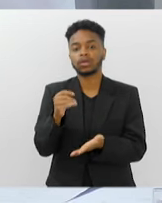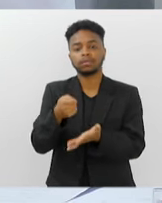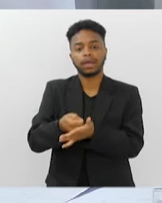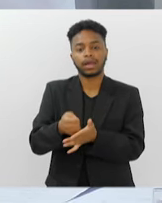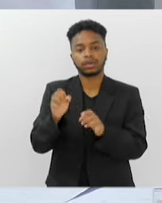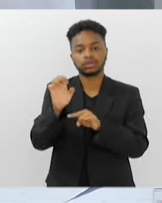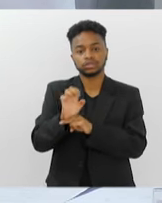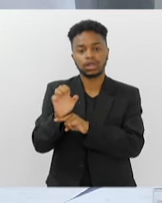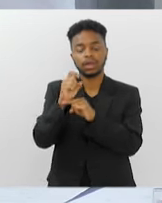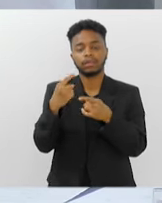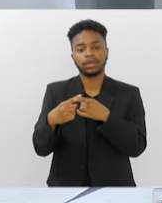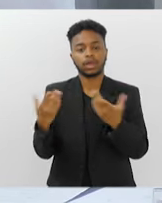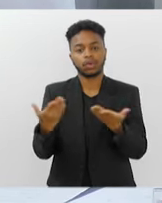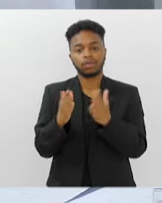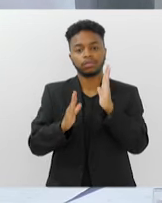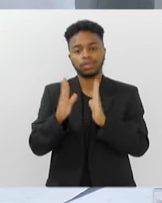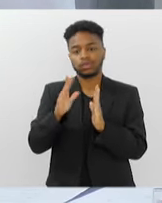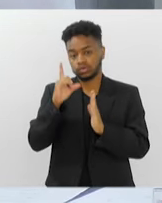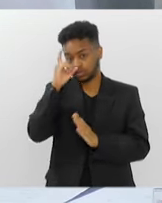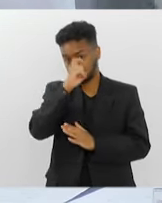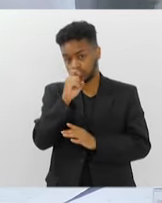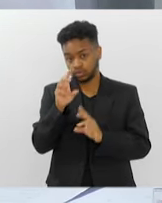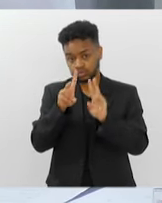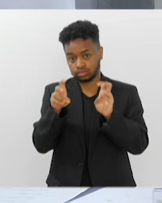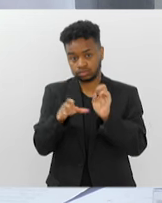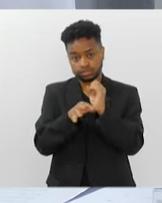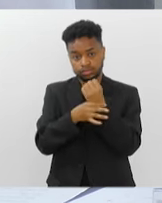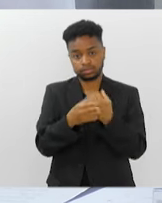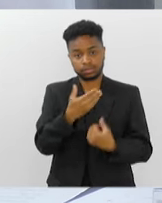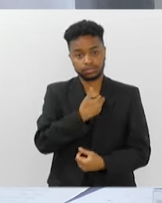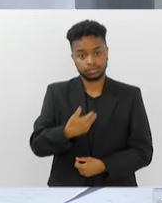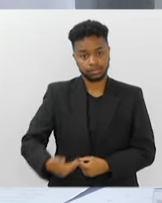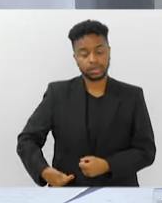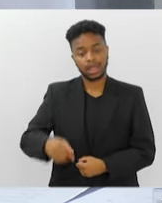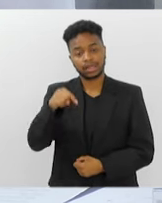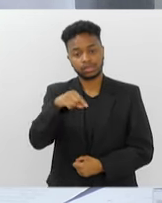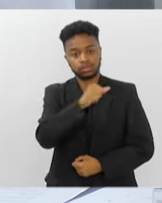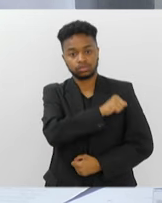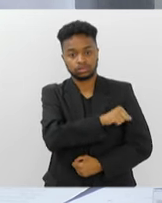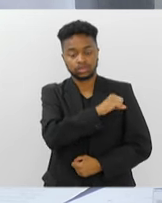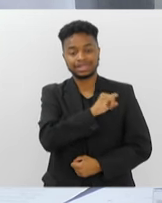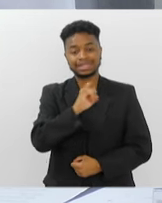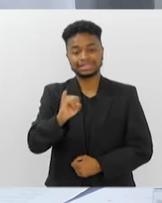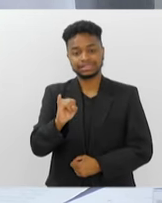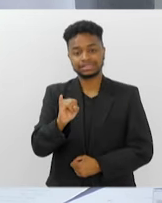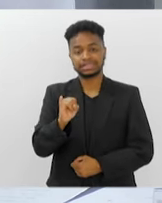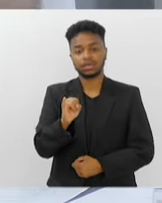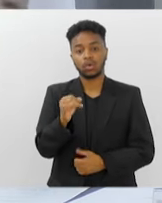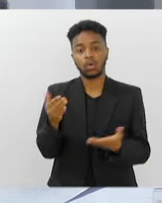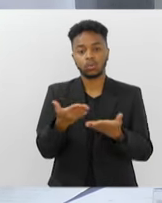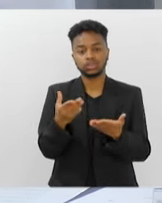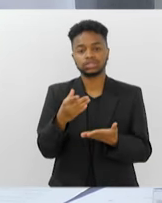gente vive num momento caótico da Segurança Pública do Rio de Janeiro e você deslocar se você tirar hoje 1000